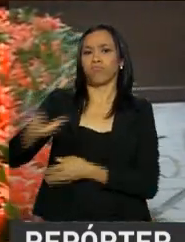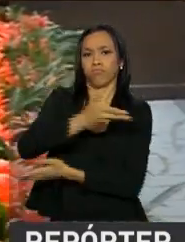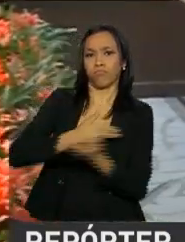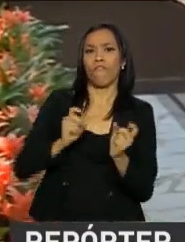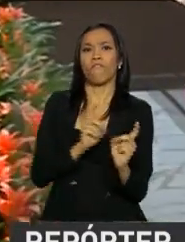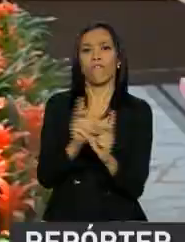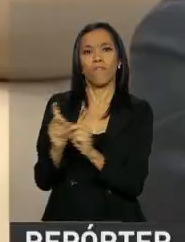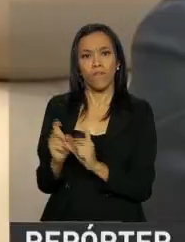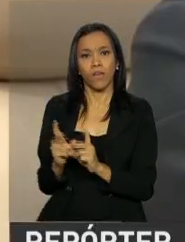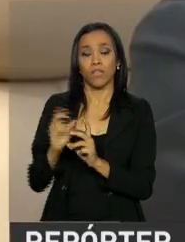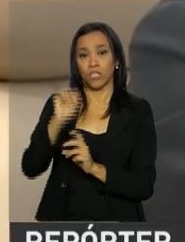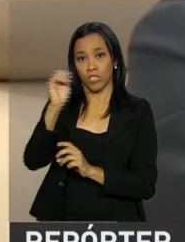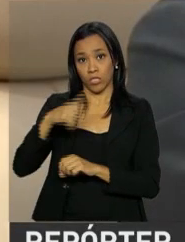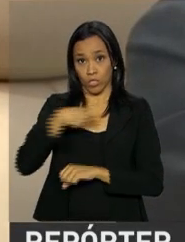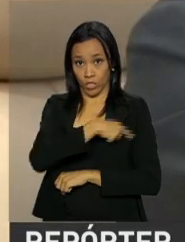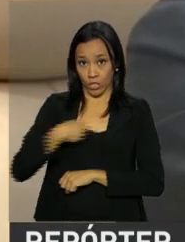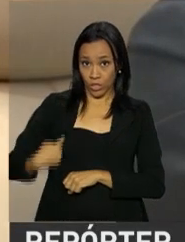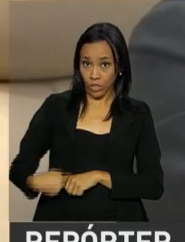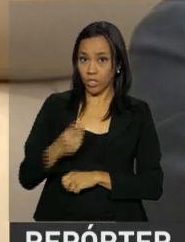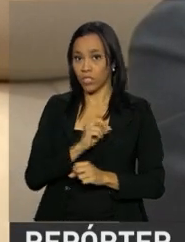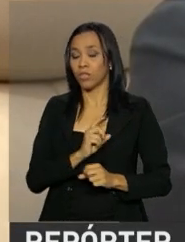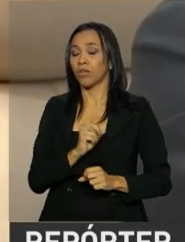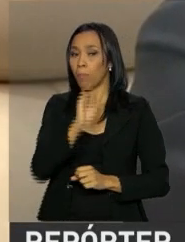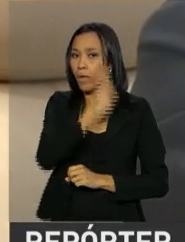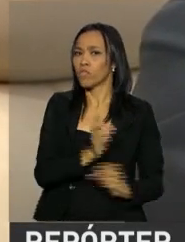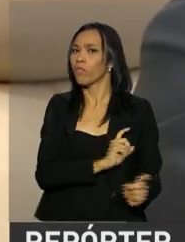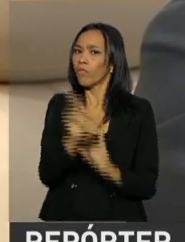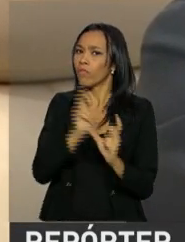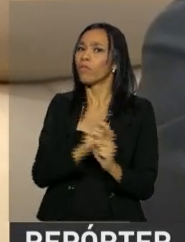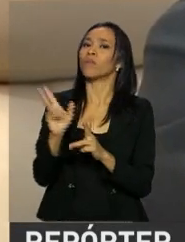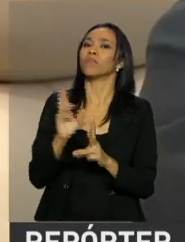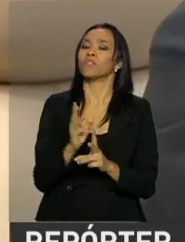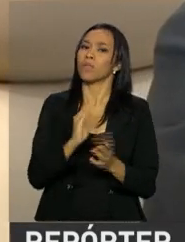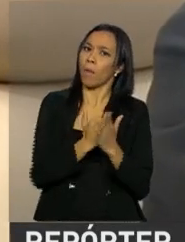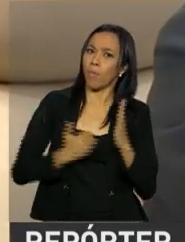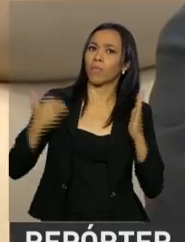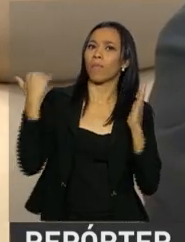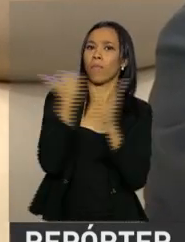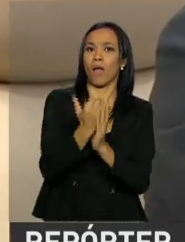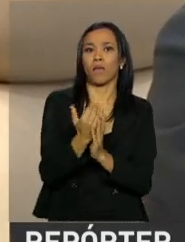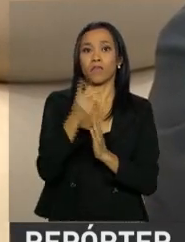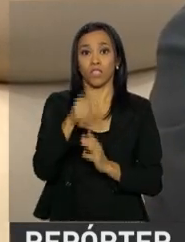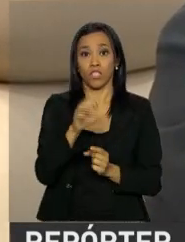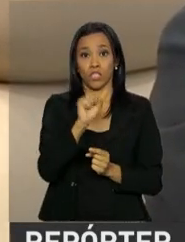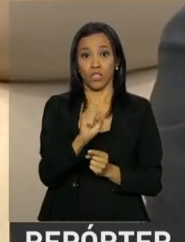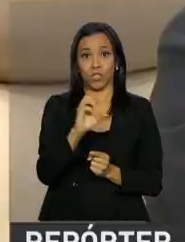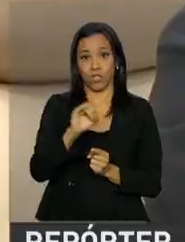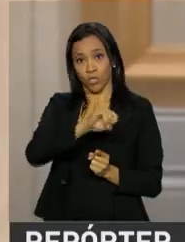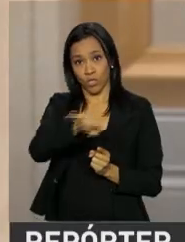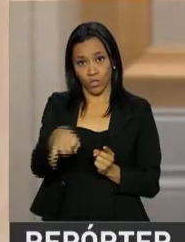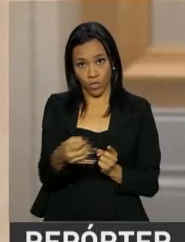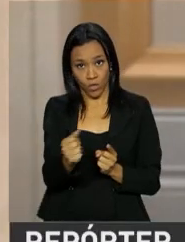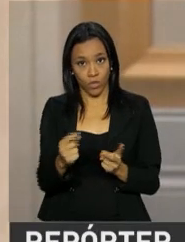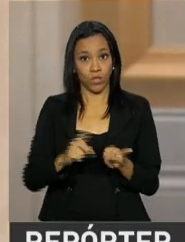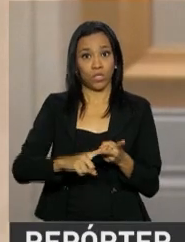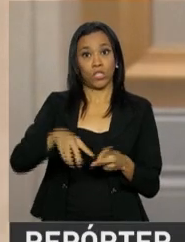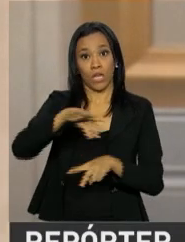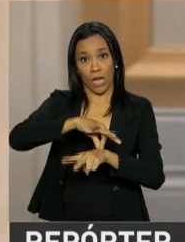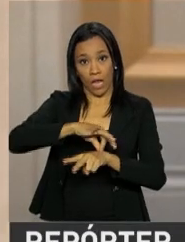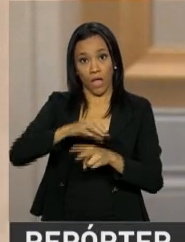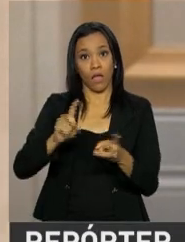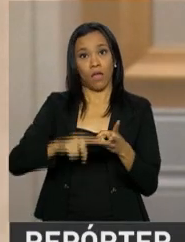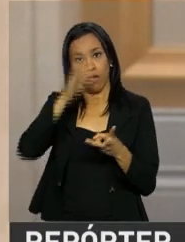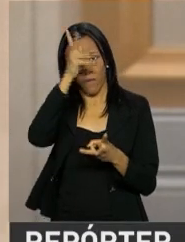cada vez mais as nossas exportações para a China. Soja, carne de frango e carne bovina são